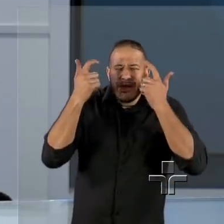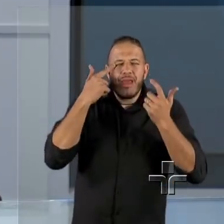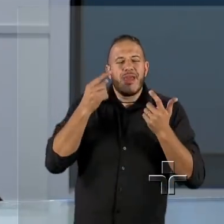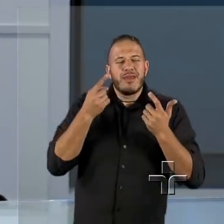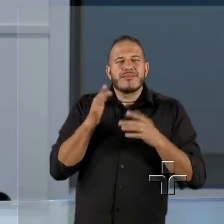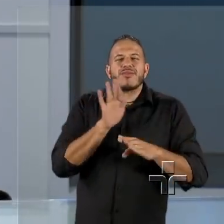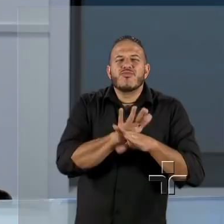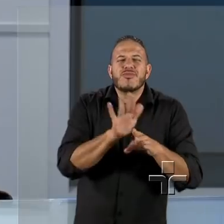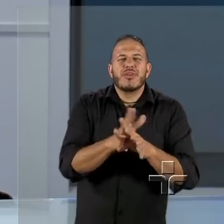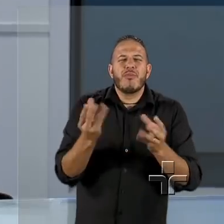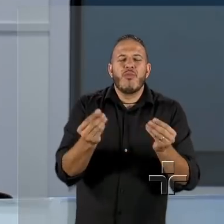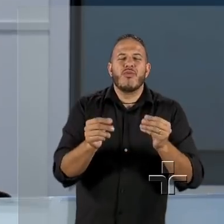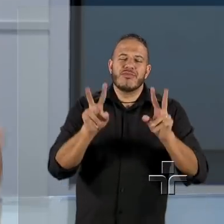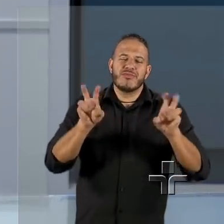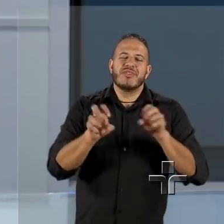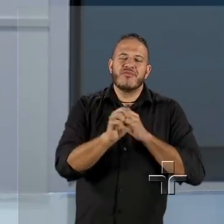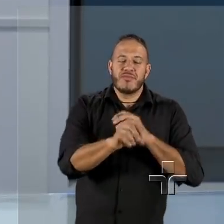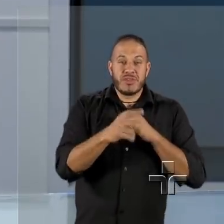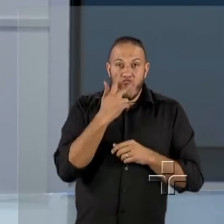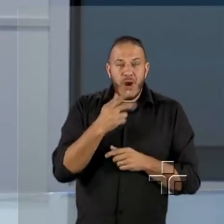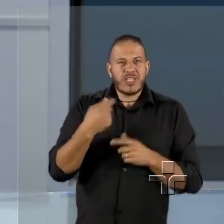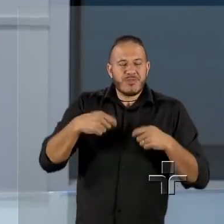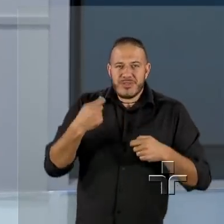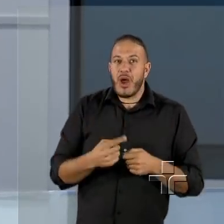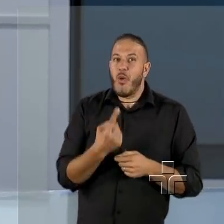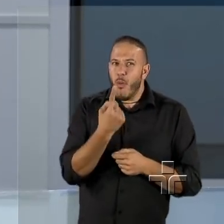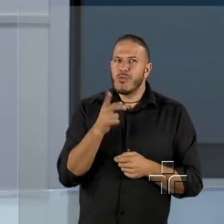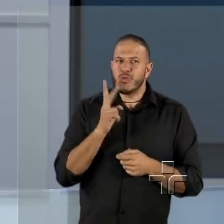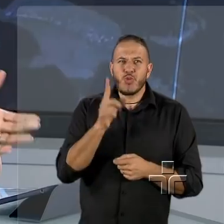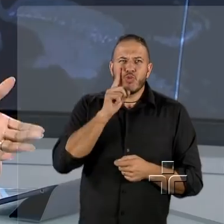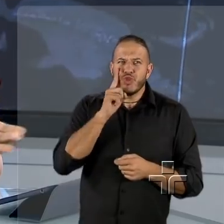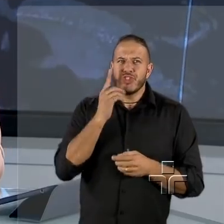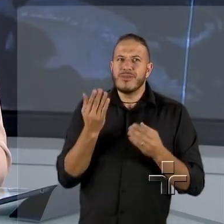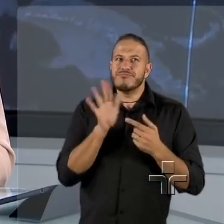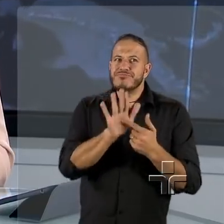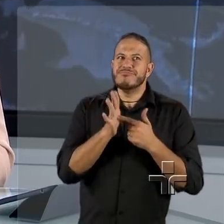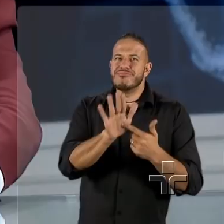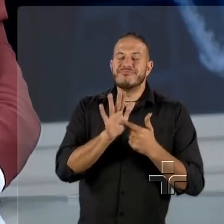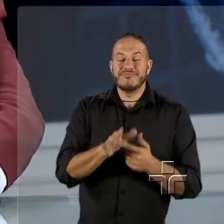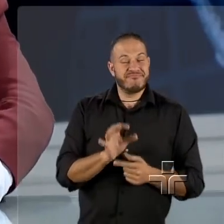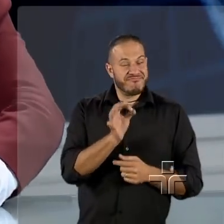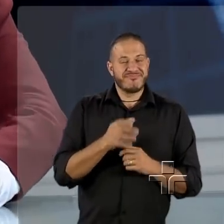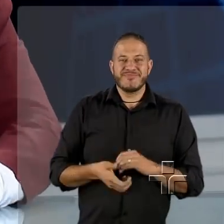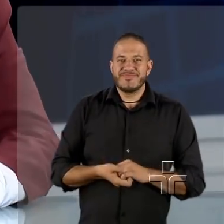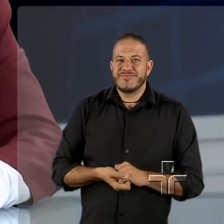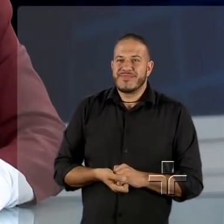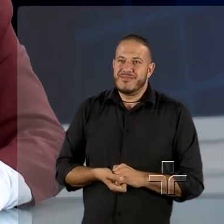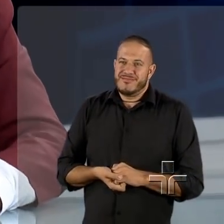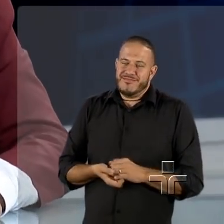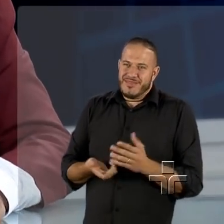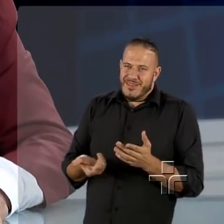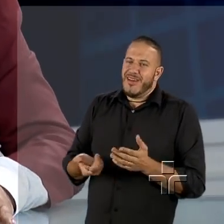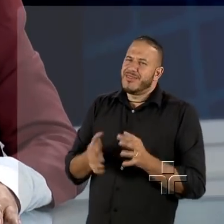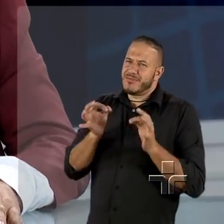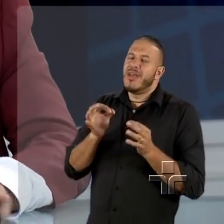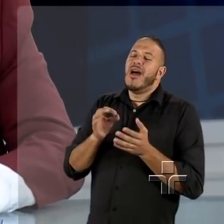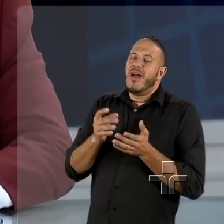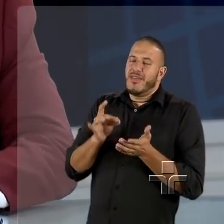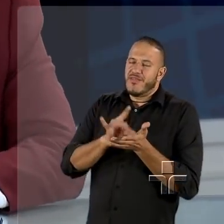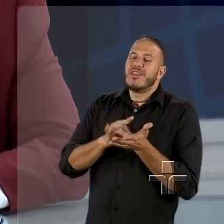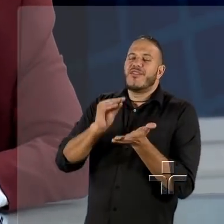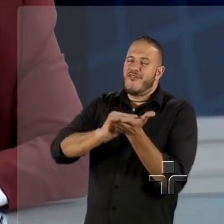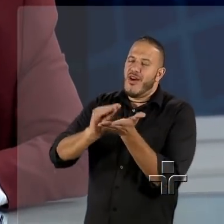também. Assim, tudo que eu aprender lá eu quero voltar para o Brasil e trazer e multiplicar aqui, principalmente no Alfa, que é onde eu aprendi tudo.